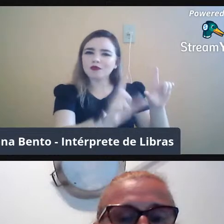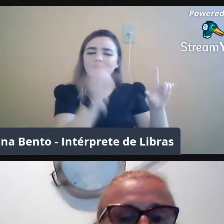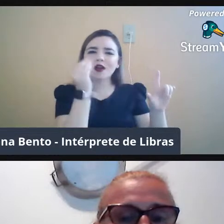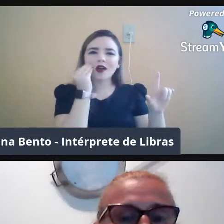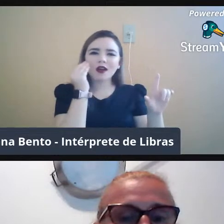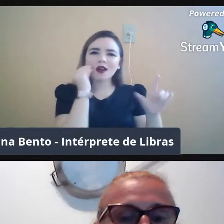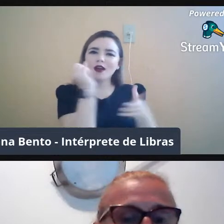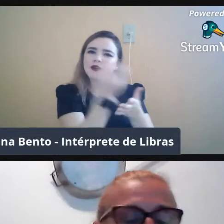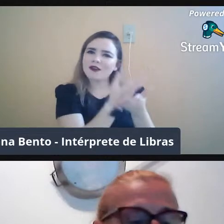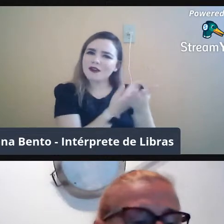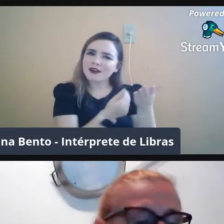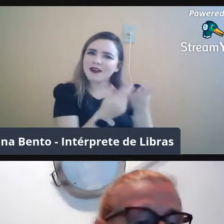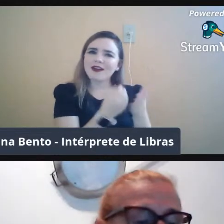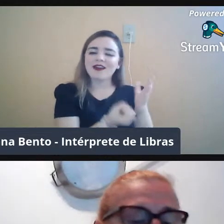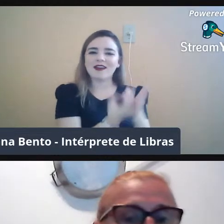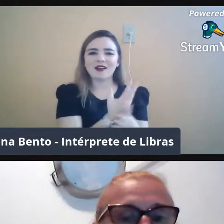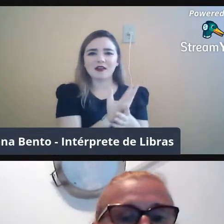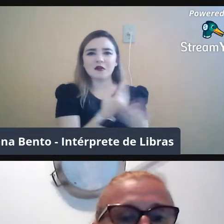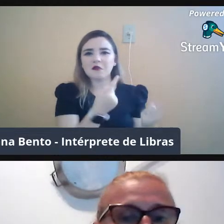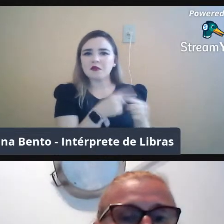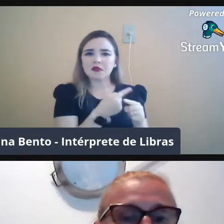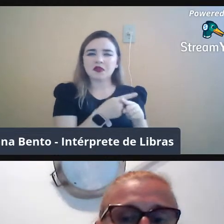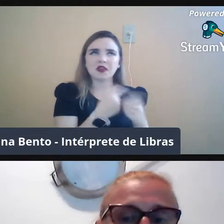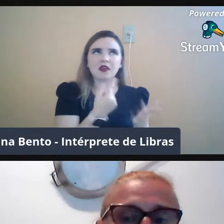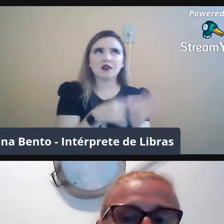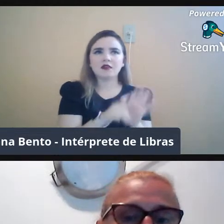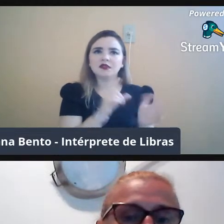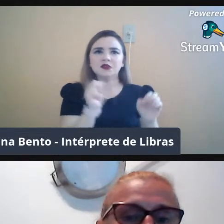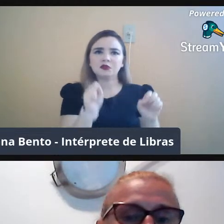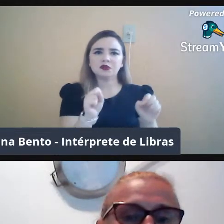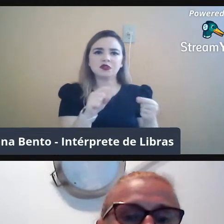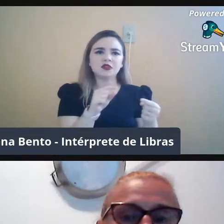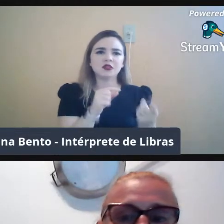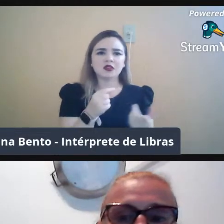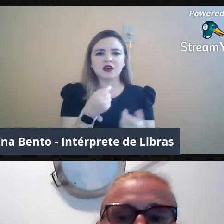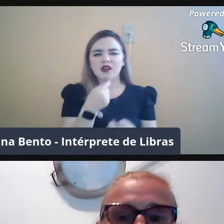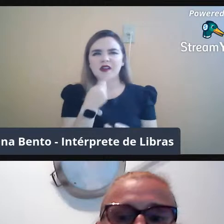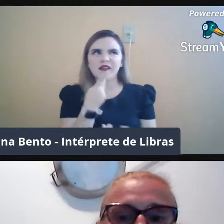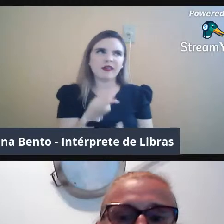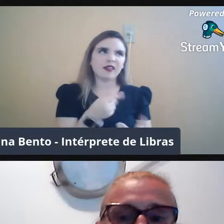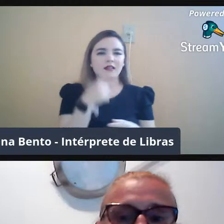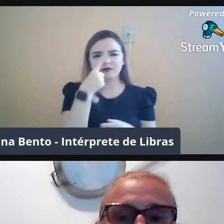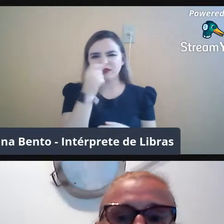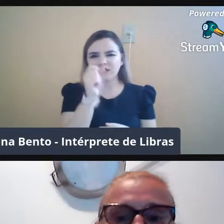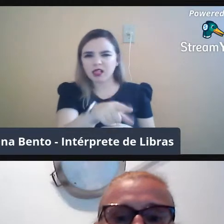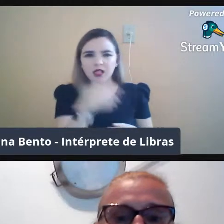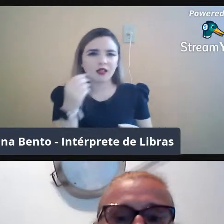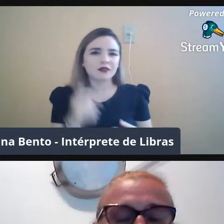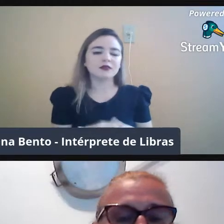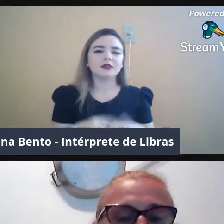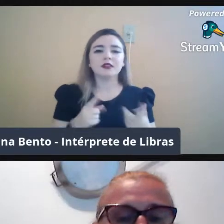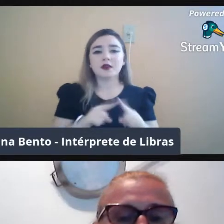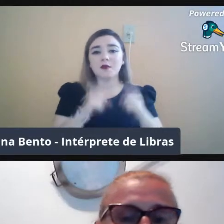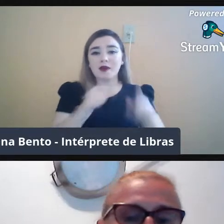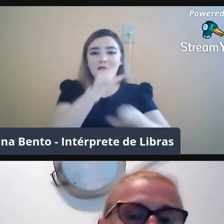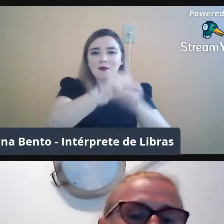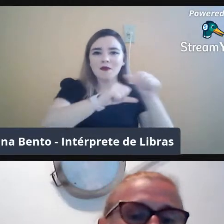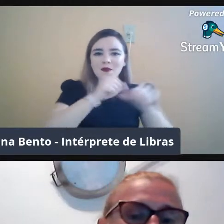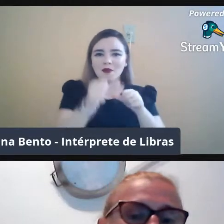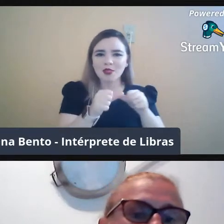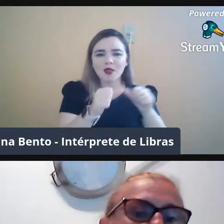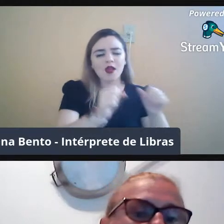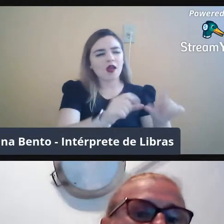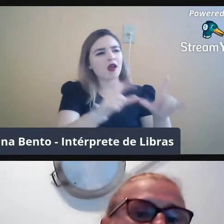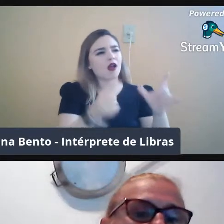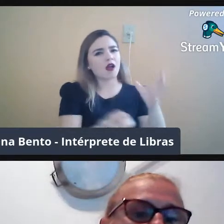seriam considerados dejetos, mas que servem para mensagens tão importantes.